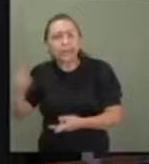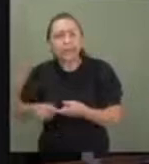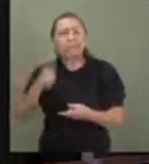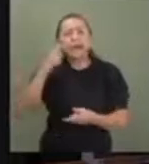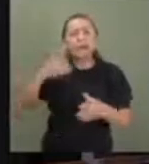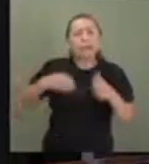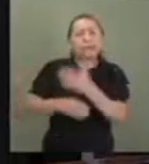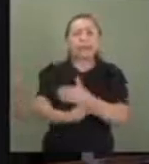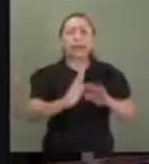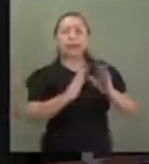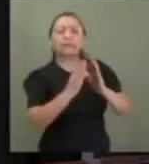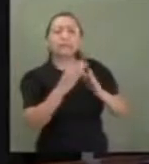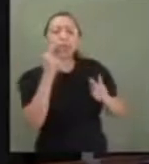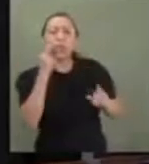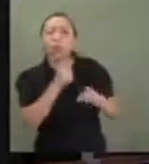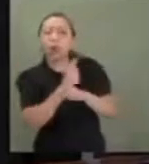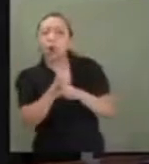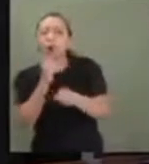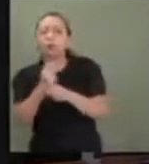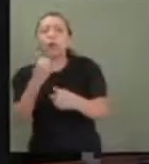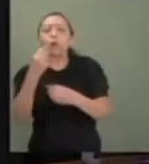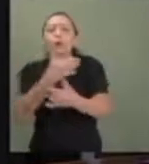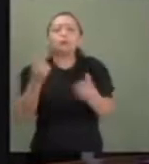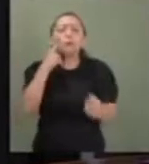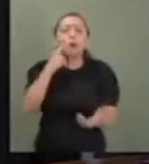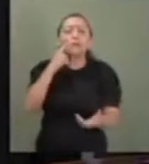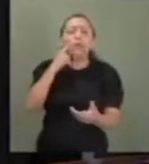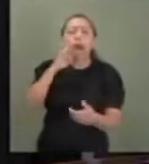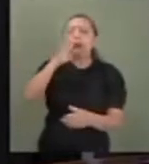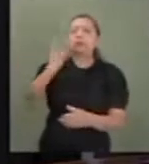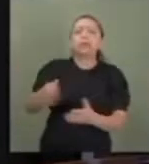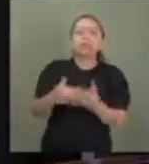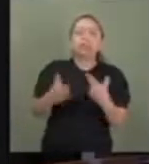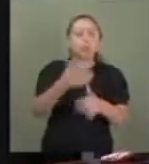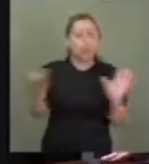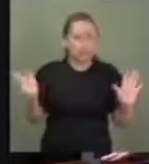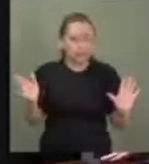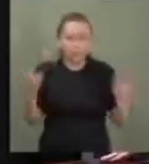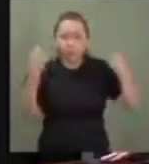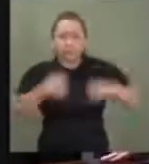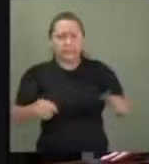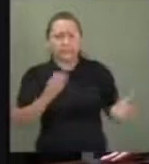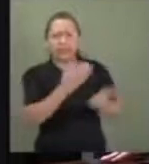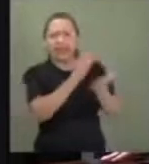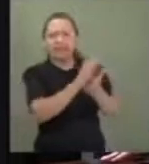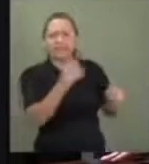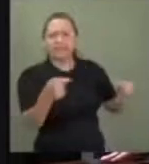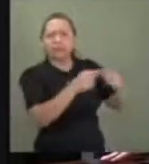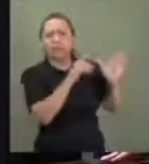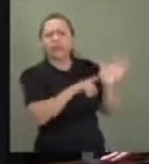acha alguma coisa que possa incriminá-lo por qualquer coisa. Não precisa ter relação com o inquérito, não. Vamos ver o que